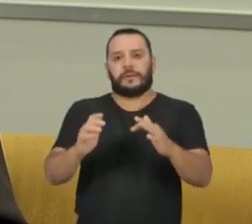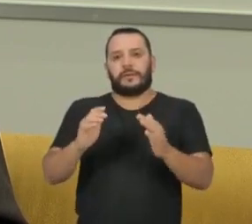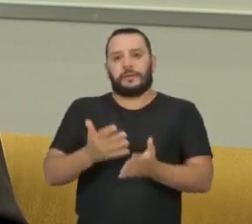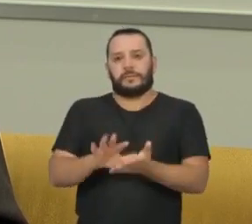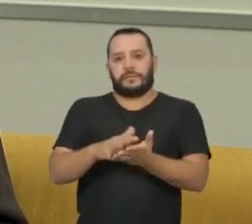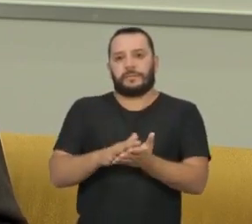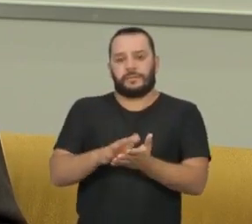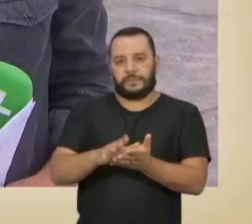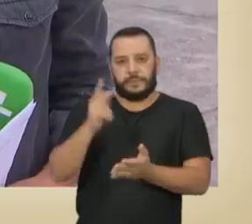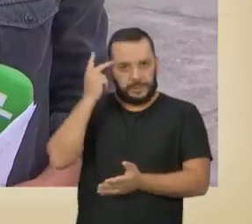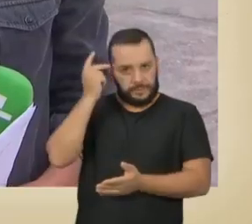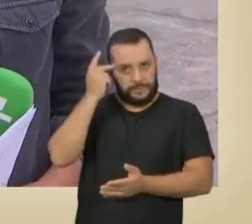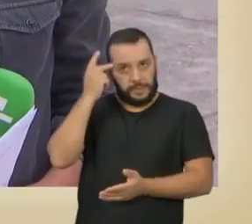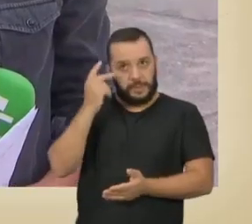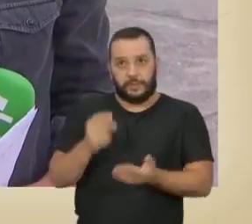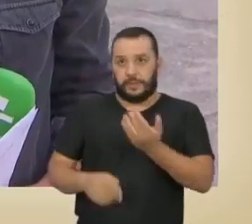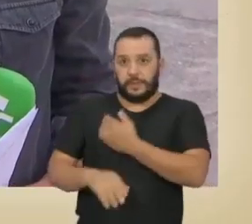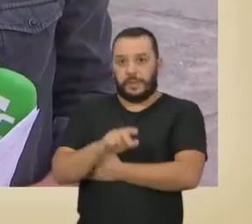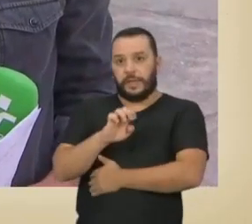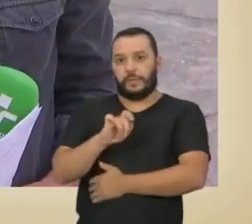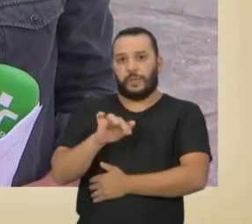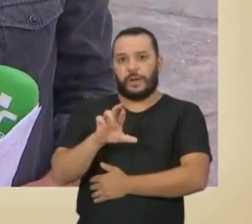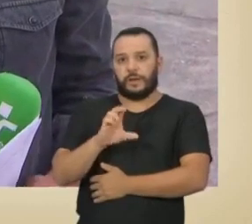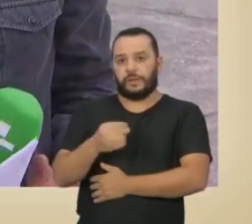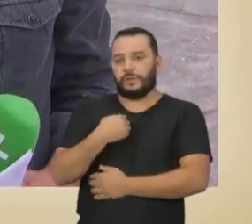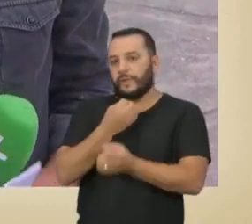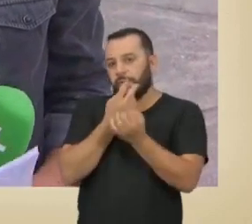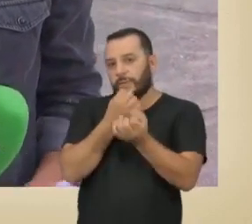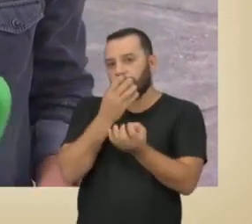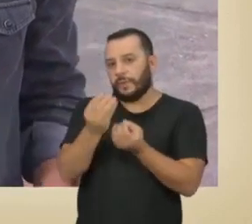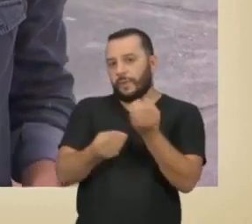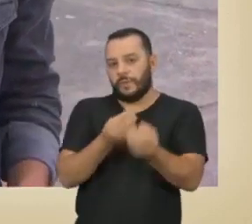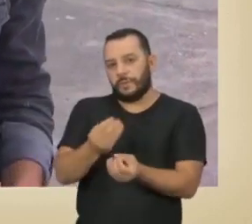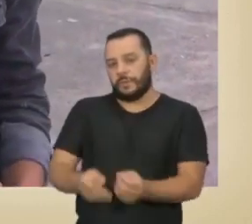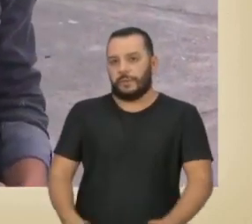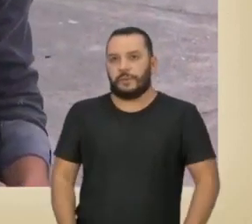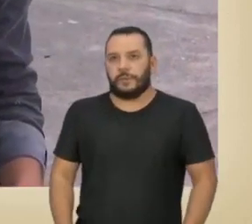repórter Eduardo Campos está lá e tem as informações. Boa tarde, Eduardo.